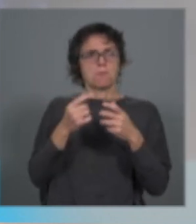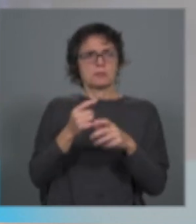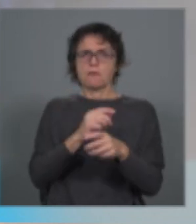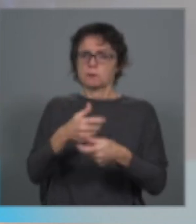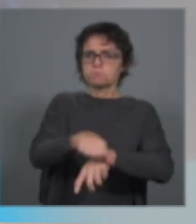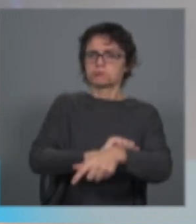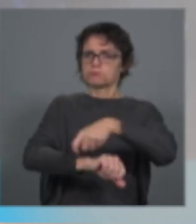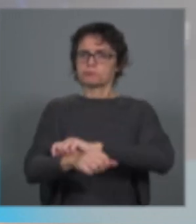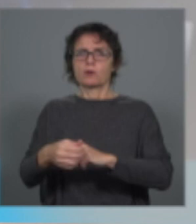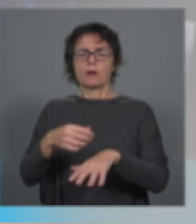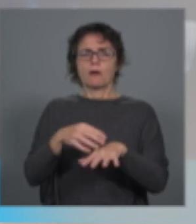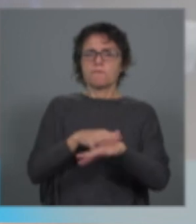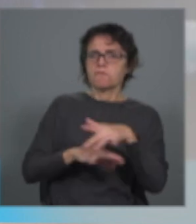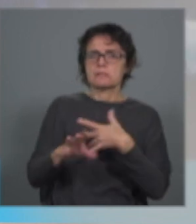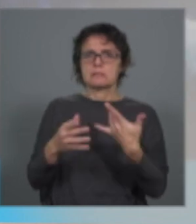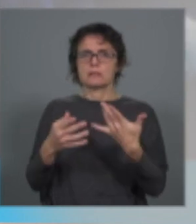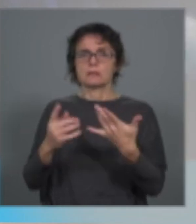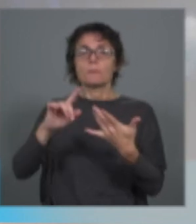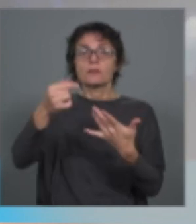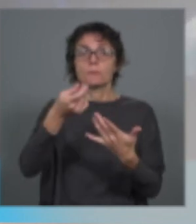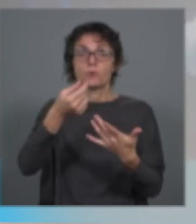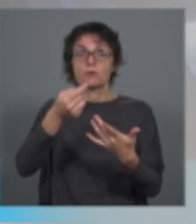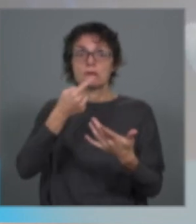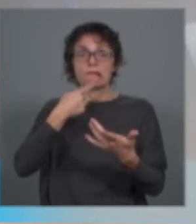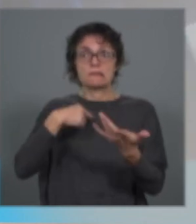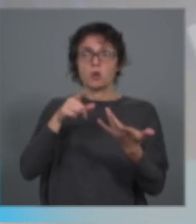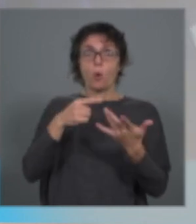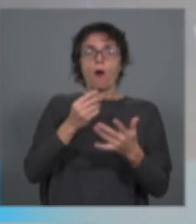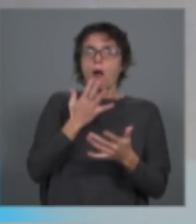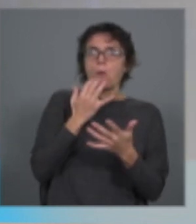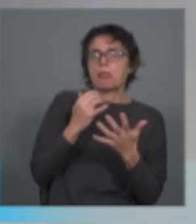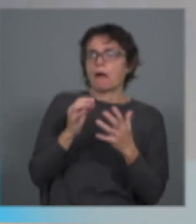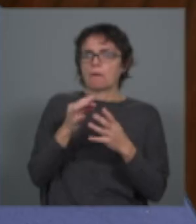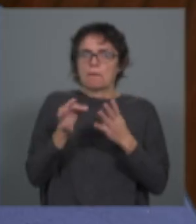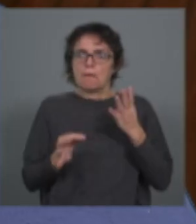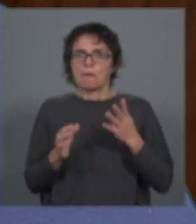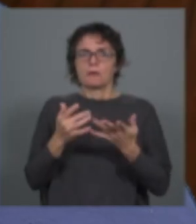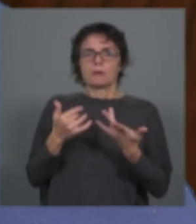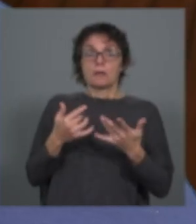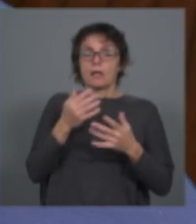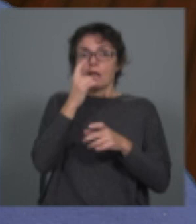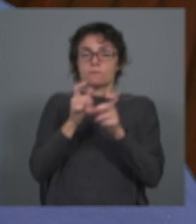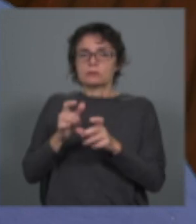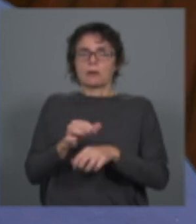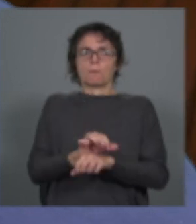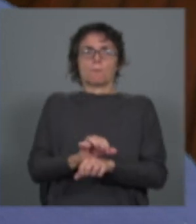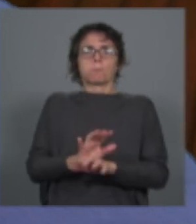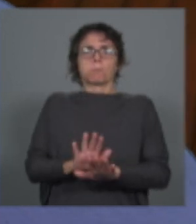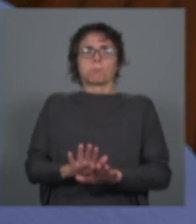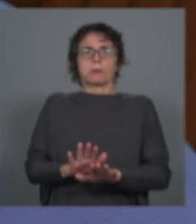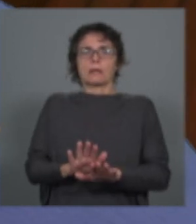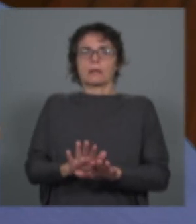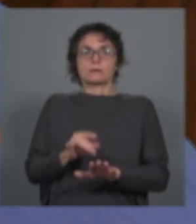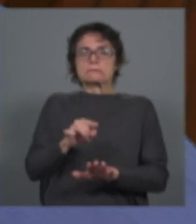apelo positivo, é o apelo a uma coragem racionalmente informada. Não vejo outra solução